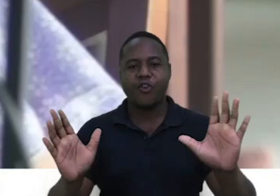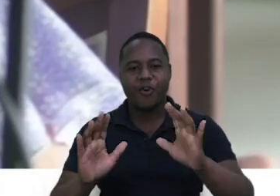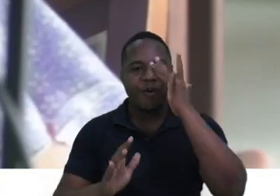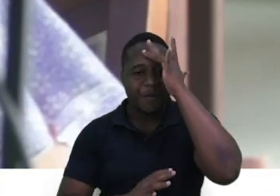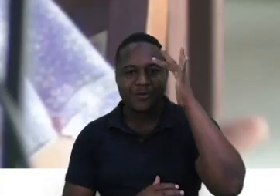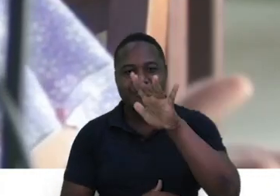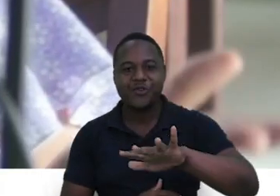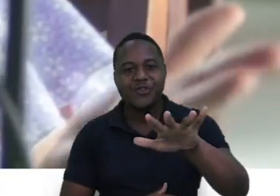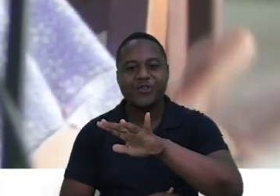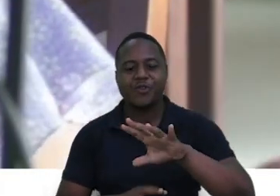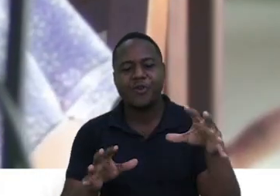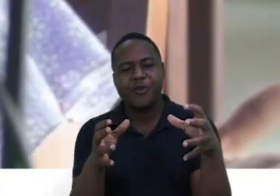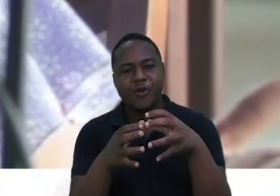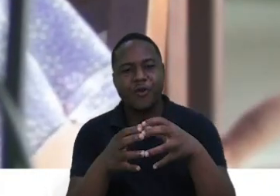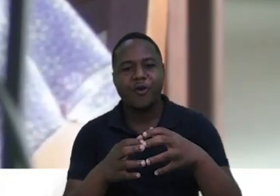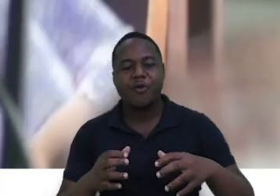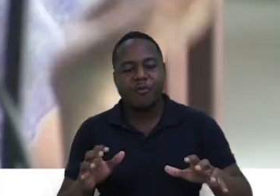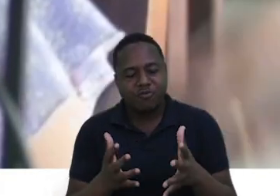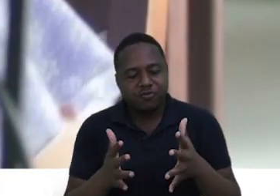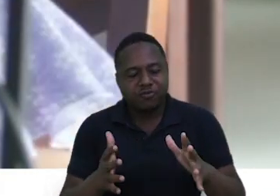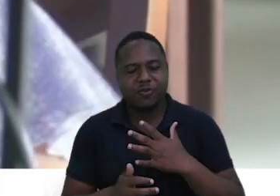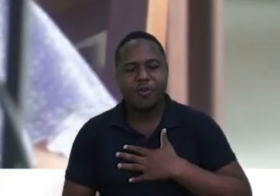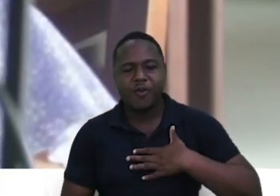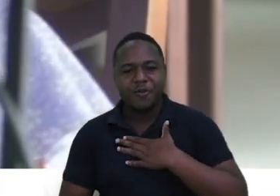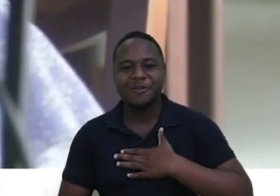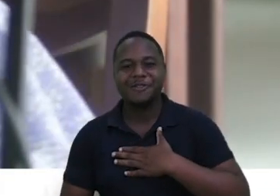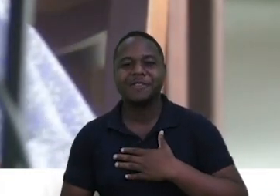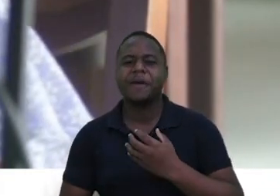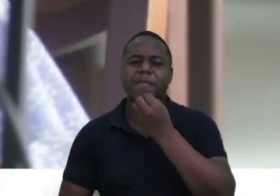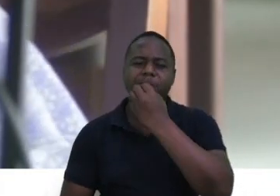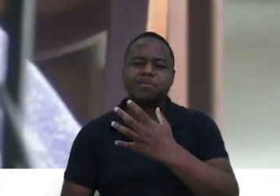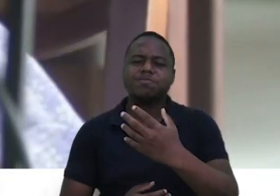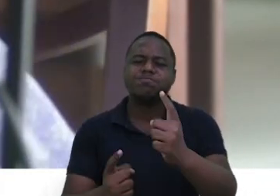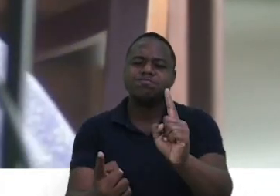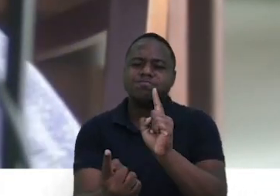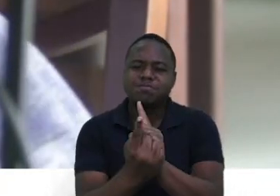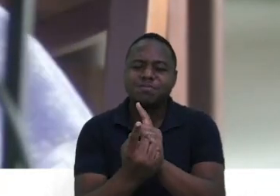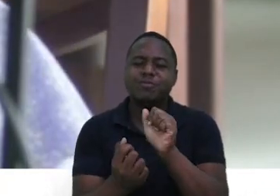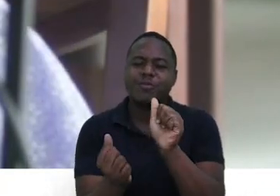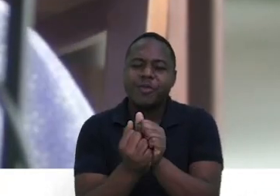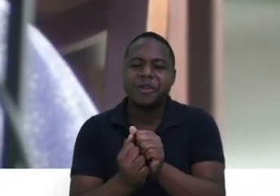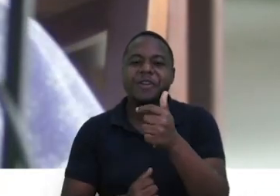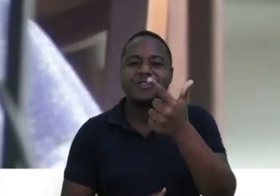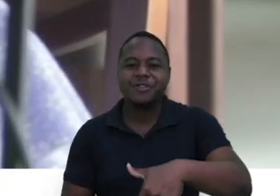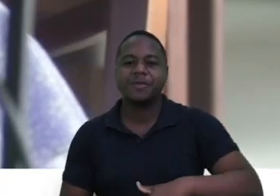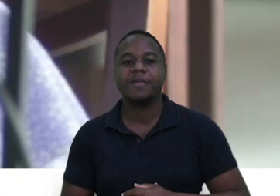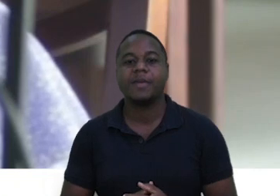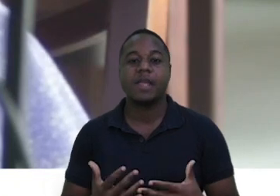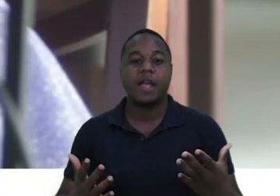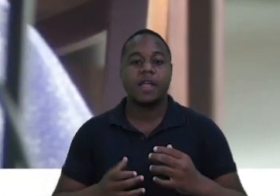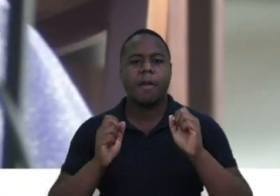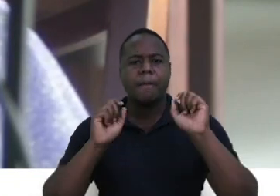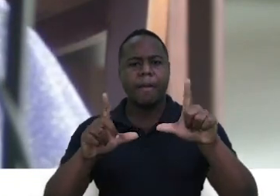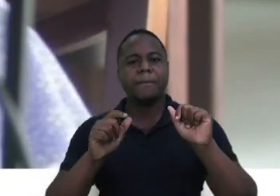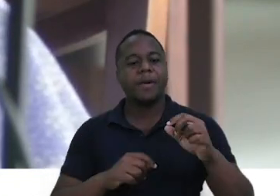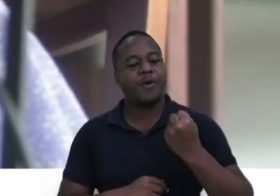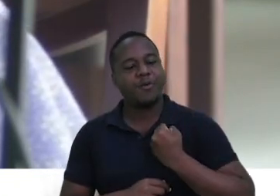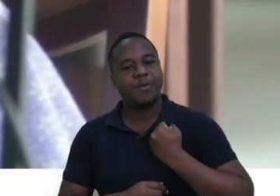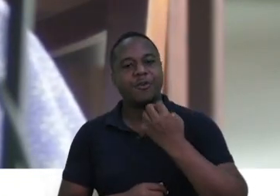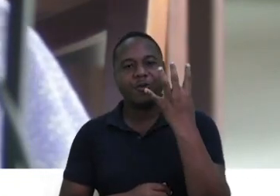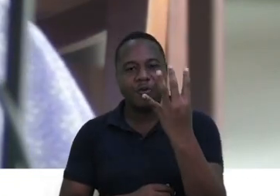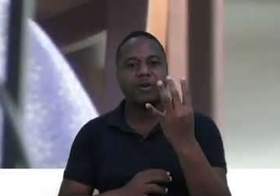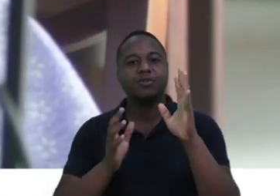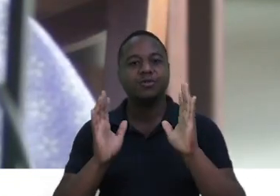Salve, salve, nação forrozeira! Muito bom estar aqui com vocês de novo. Agora estamos no nosso quarto episódio, que